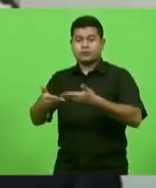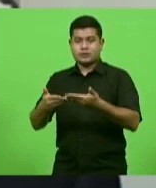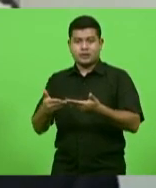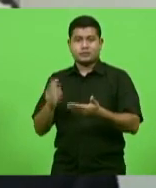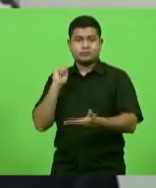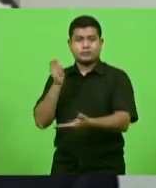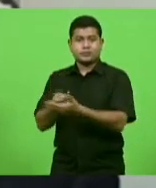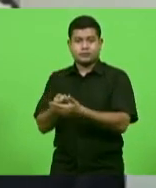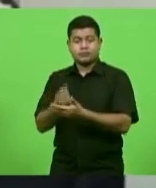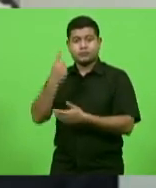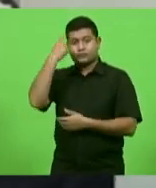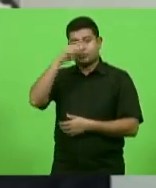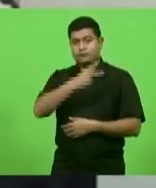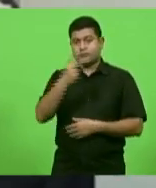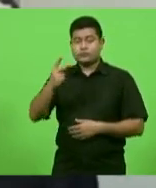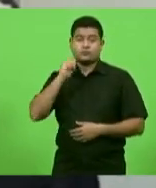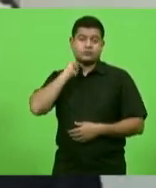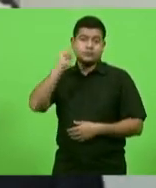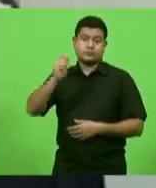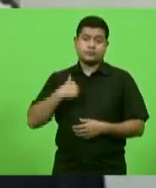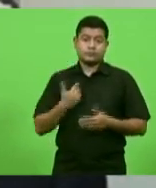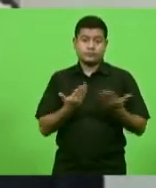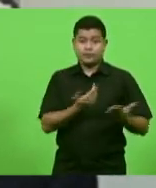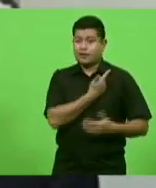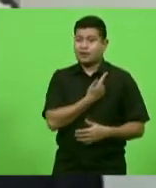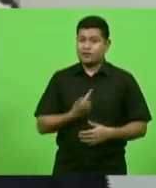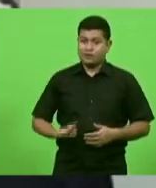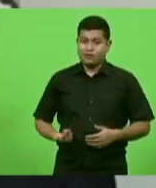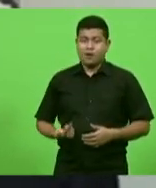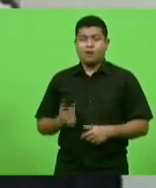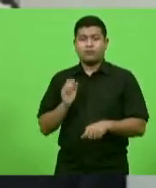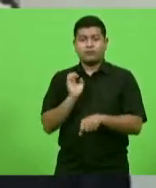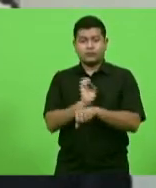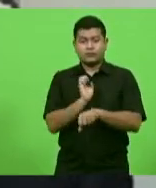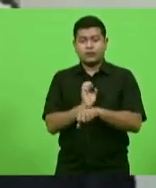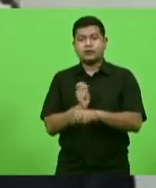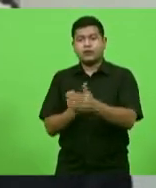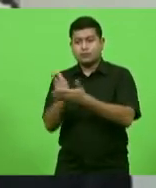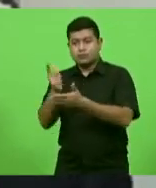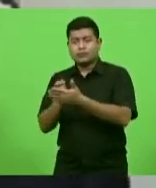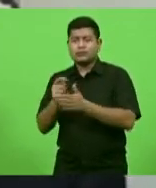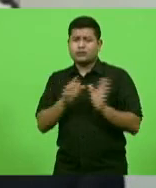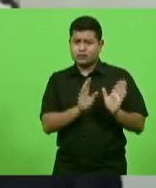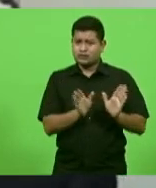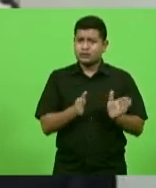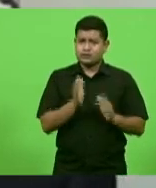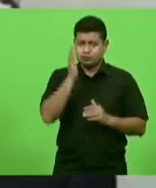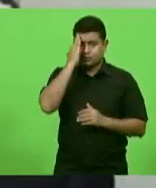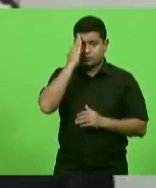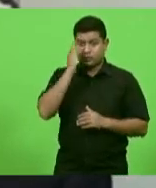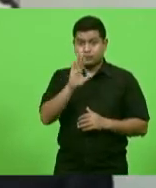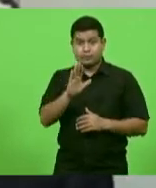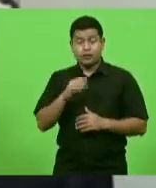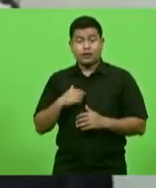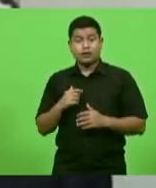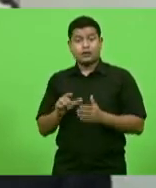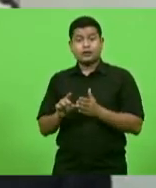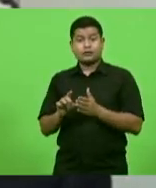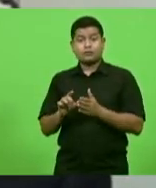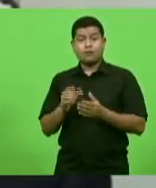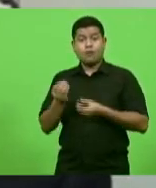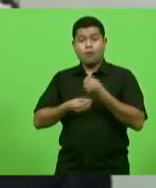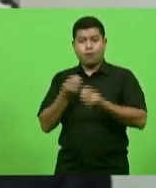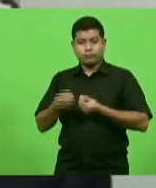do dia 22 o estado estava comprando sim ele já sabia e assim que soube também tomou